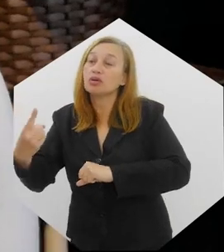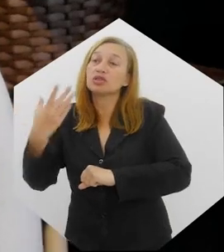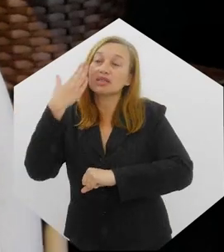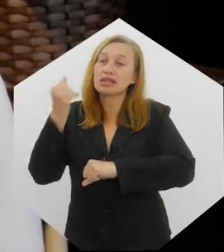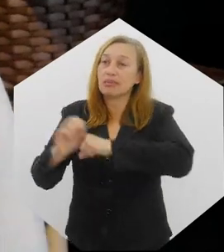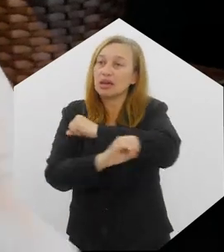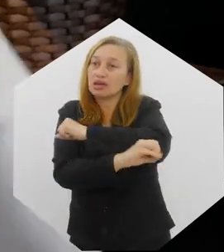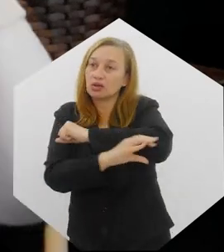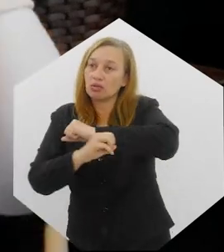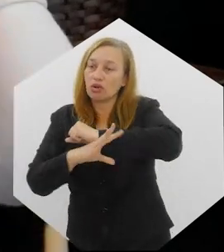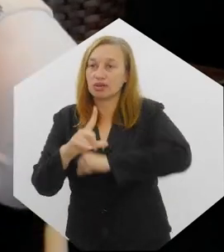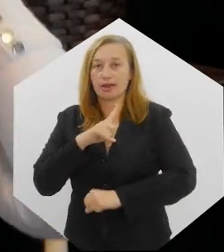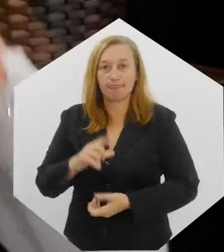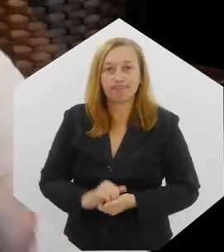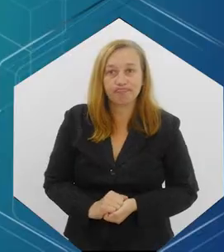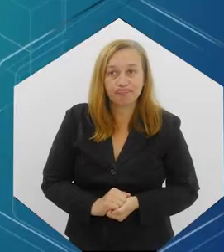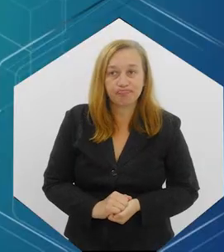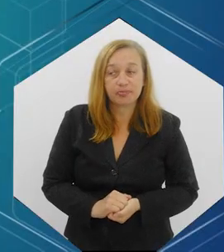logo após o diagnóstico?